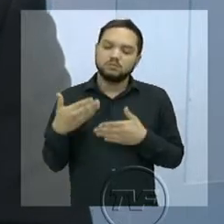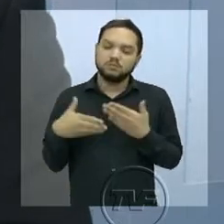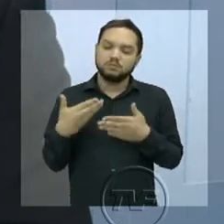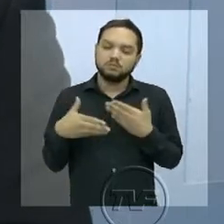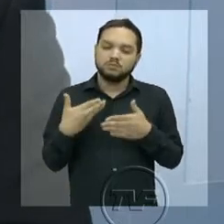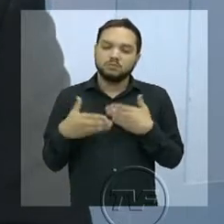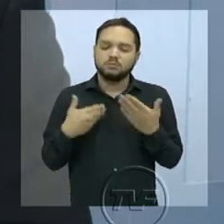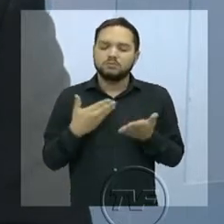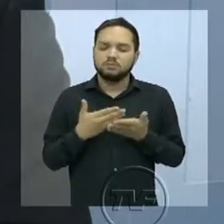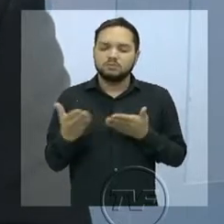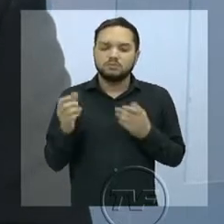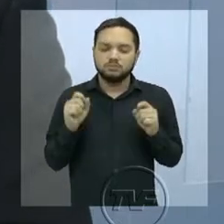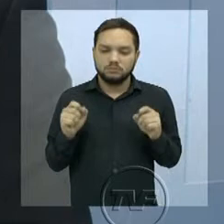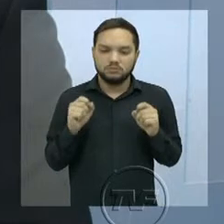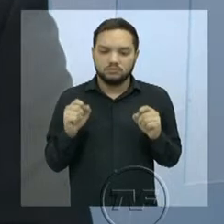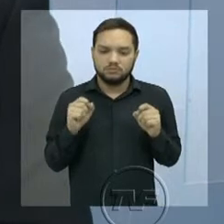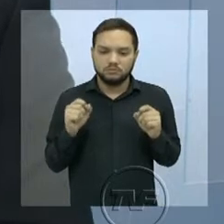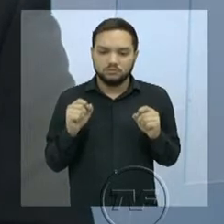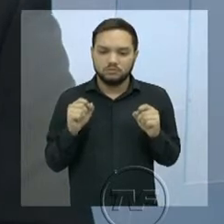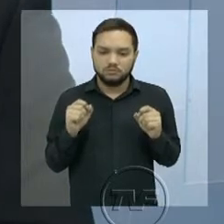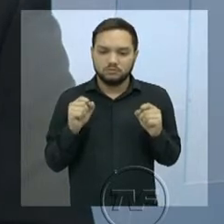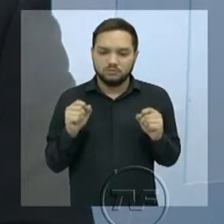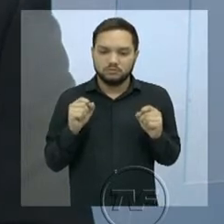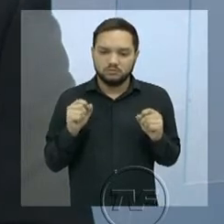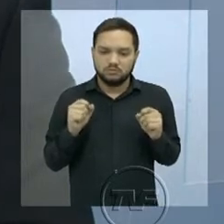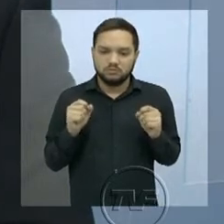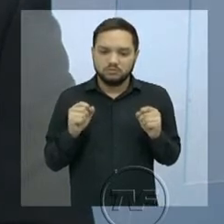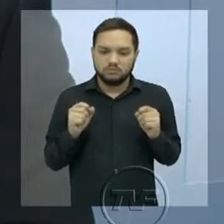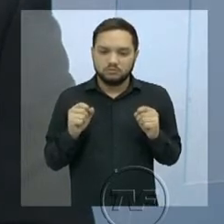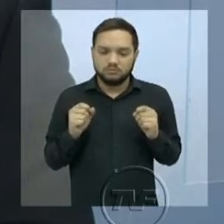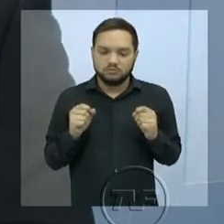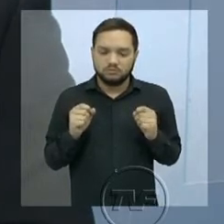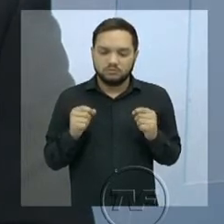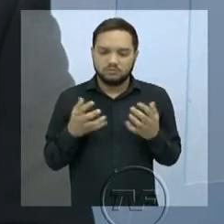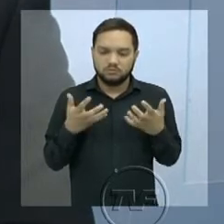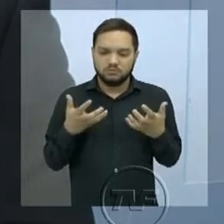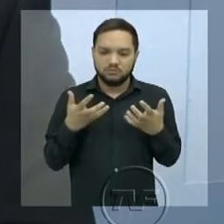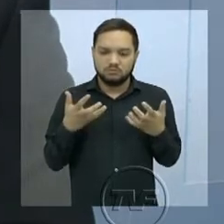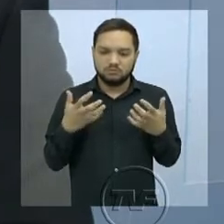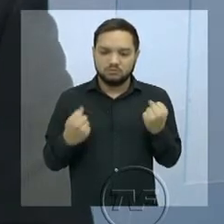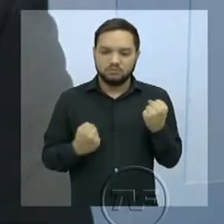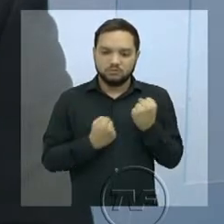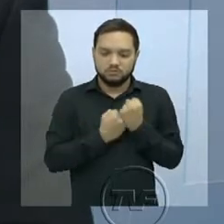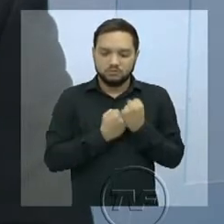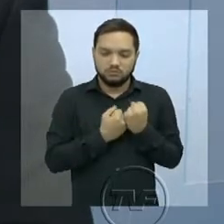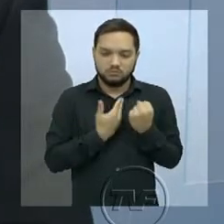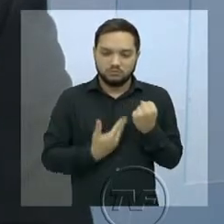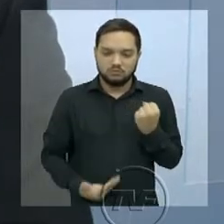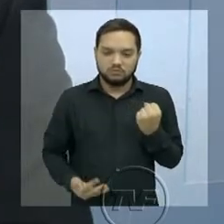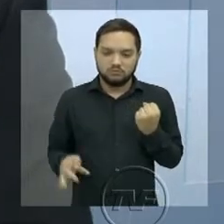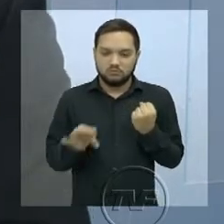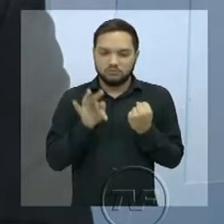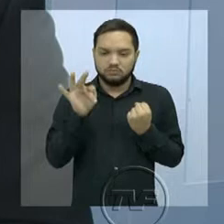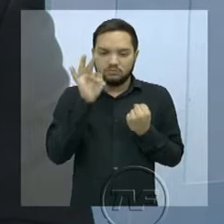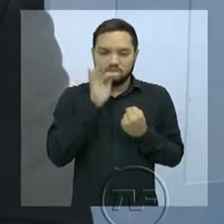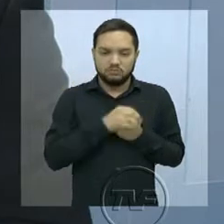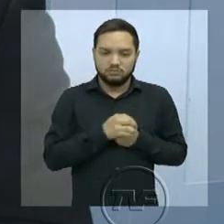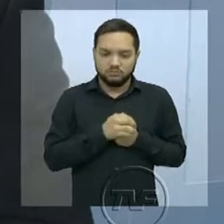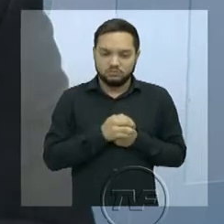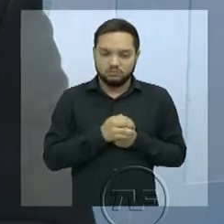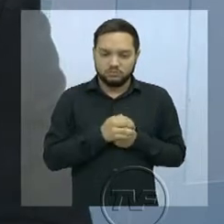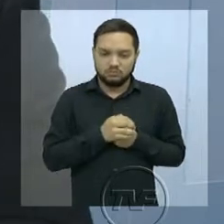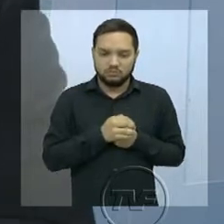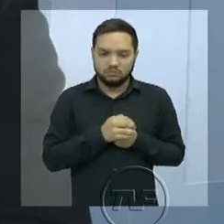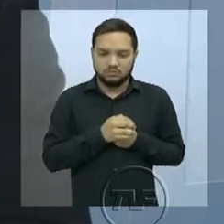agora começaram a se realinhar mais próximo ao governo federal do que simplesmente